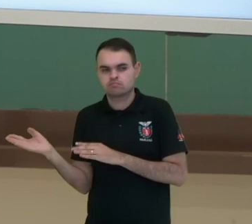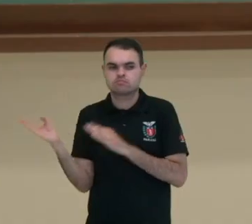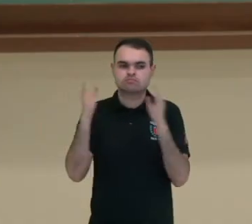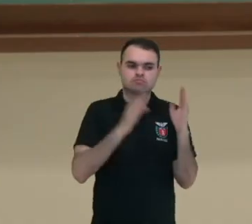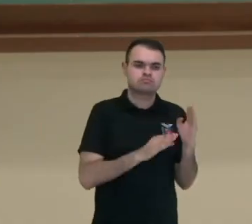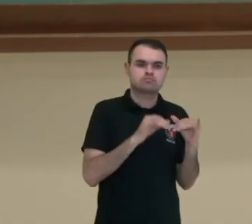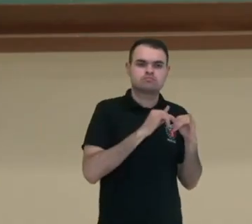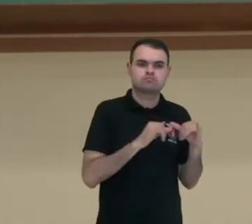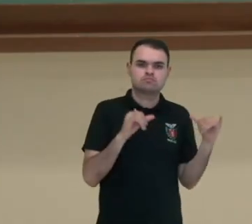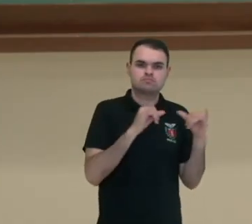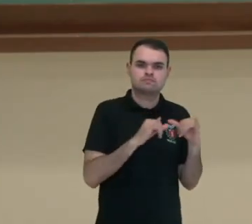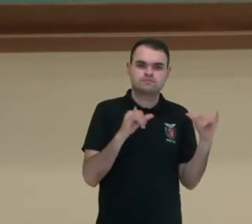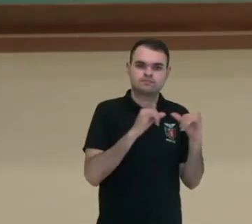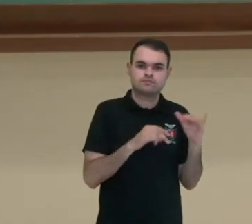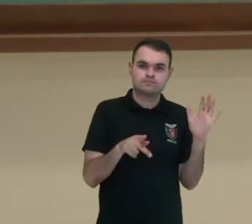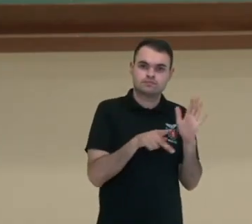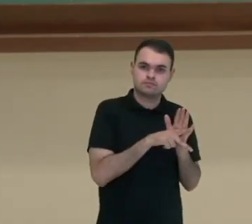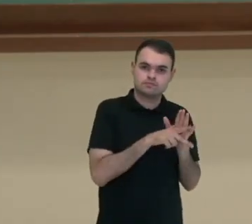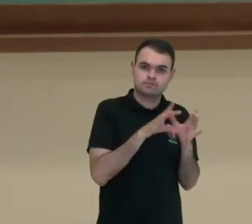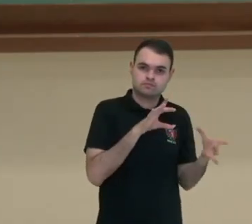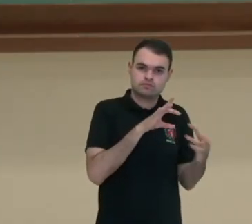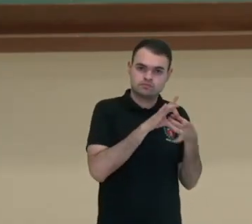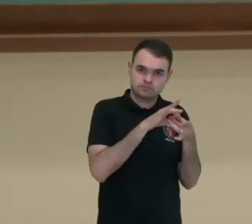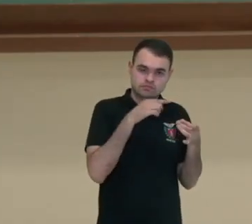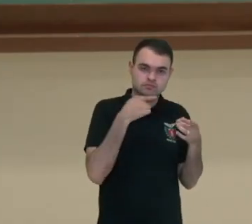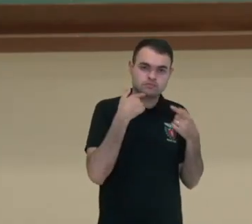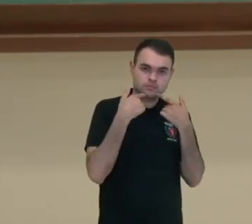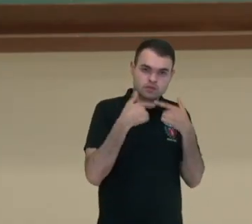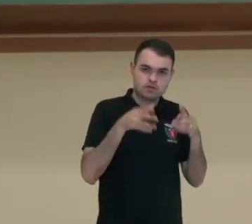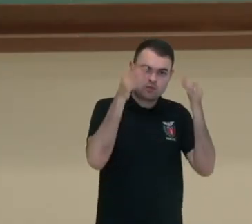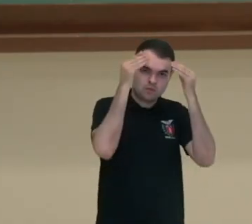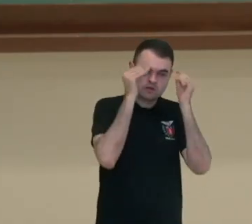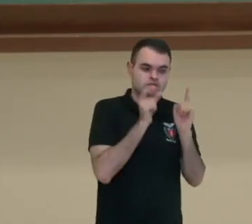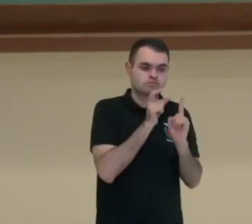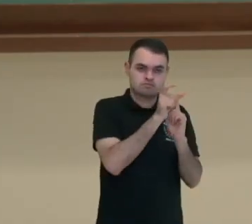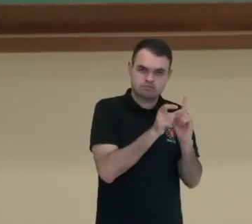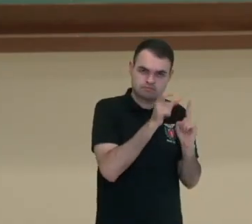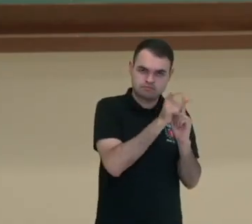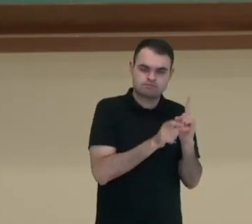jornalístico midiático que se constitui de linguagem verbal.